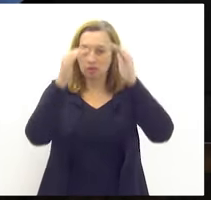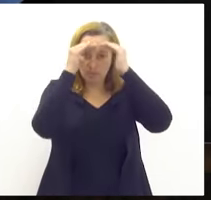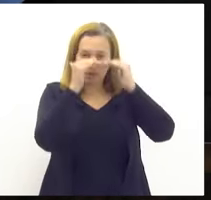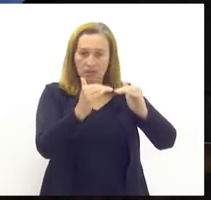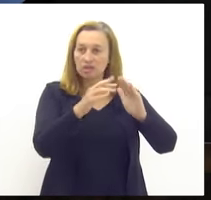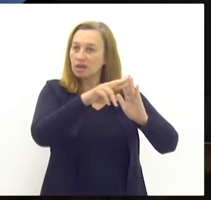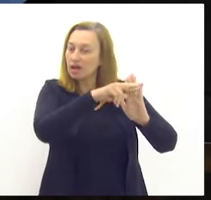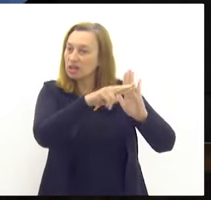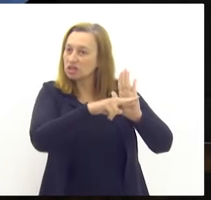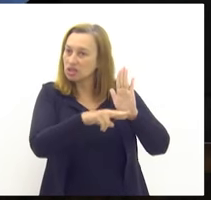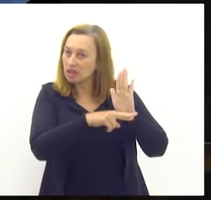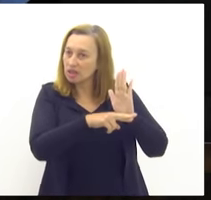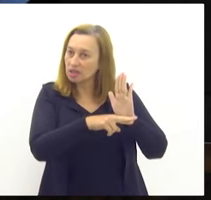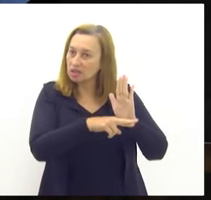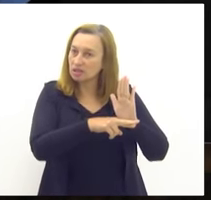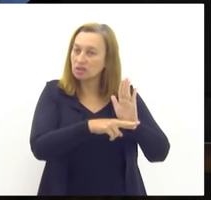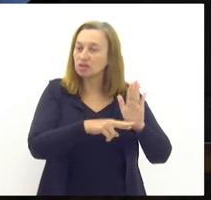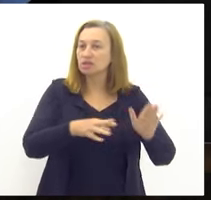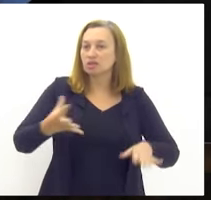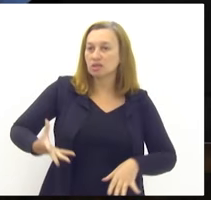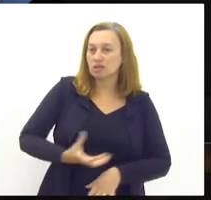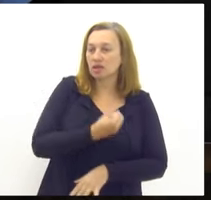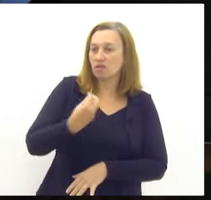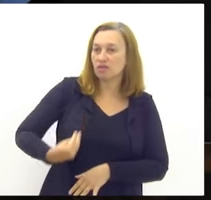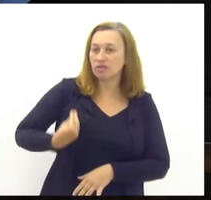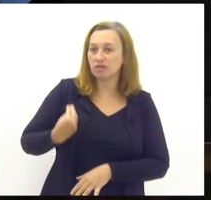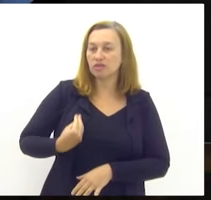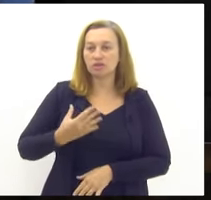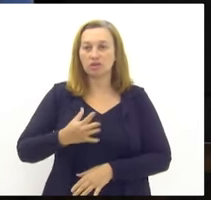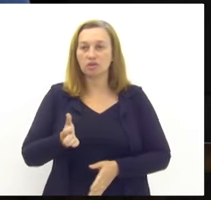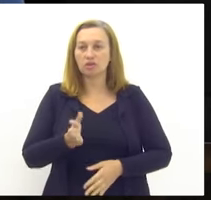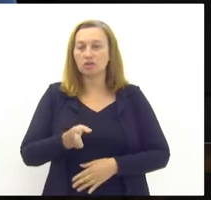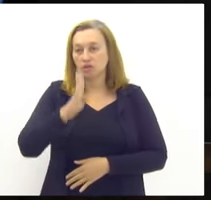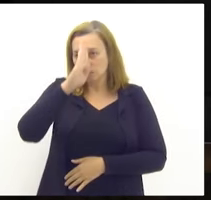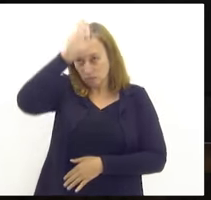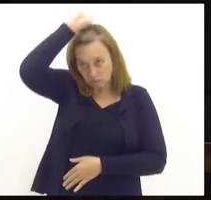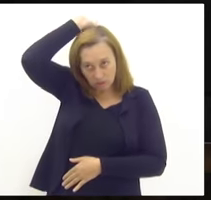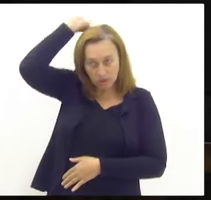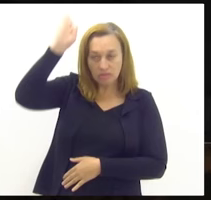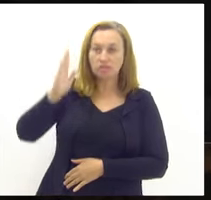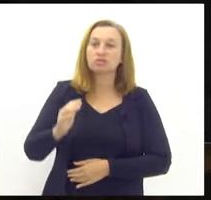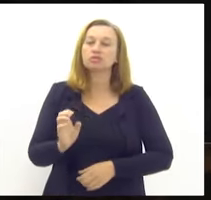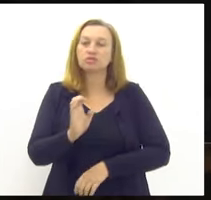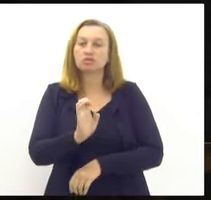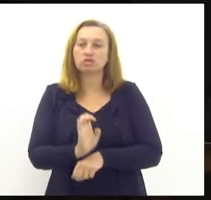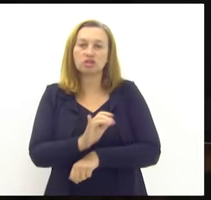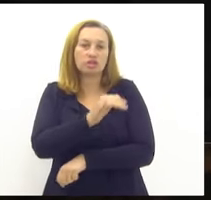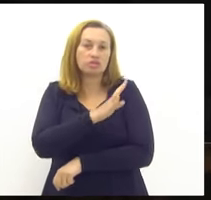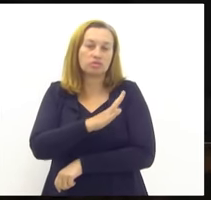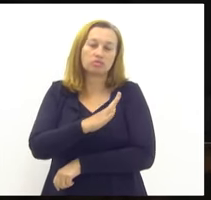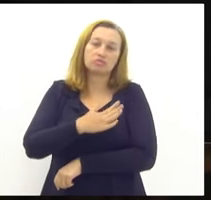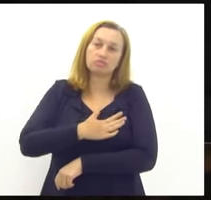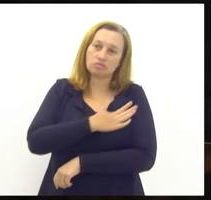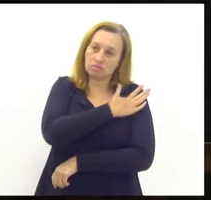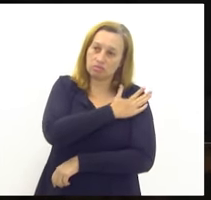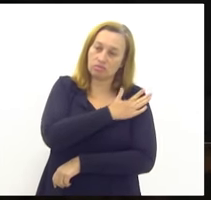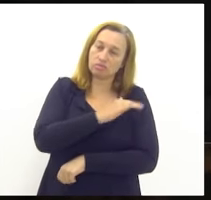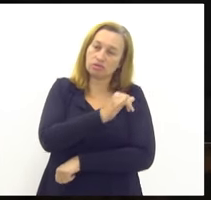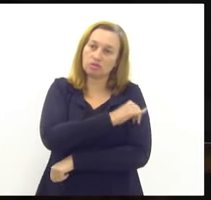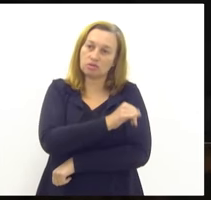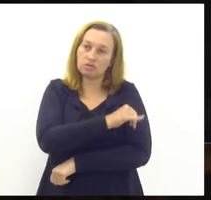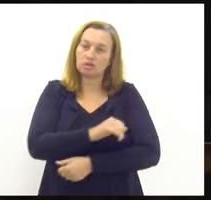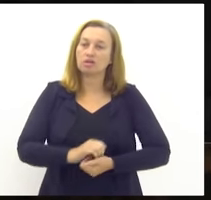orientações dos guarda-vidas do Corpo de Bombeiros Militar do Estado do Rio de Janeiro CB merge para